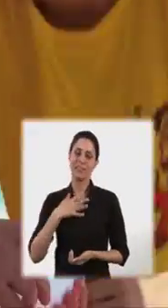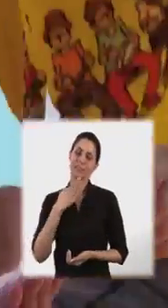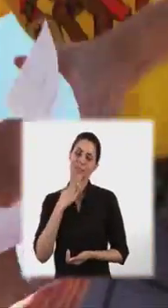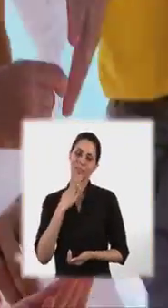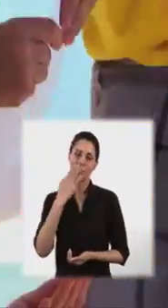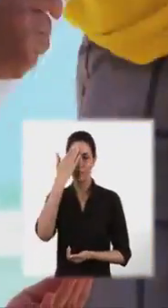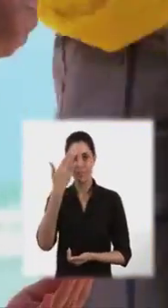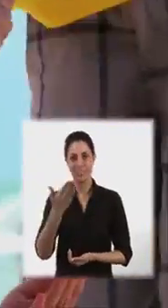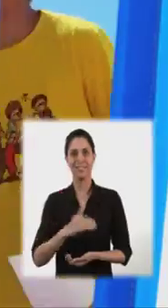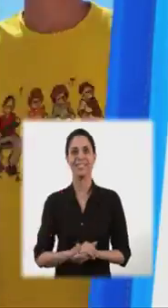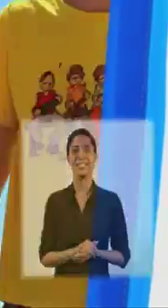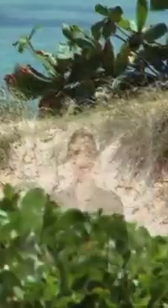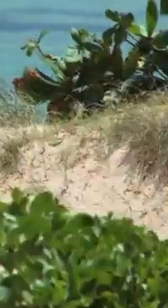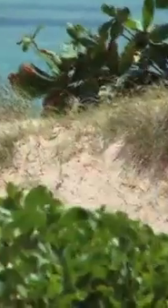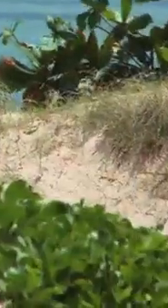obrigado, viu?